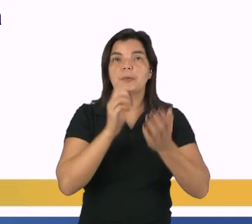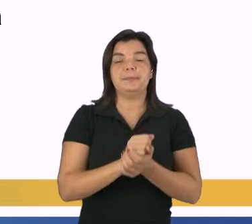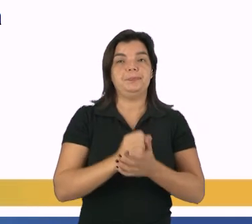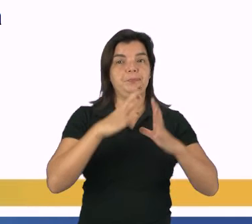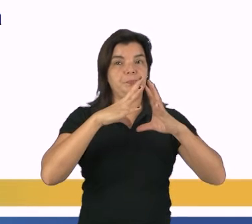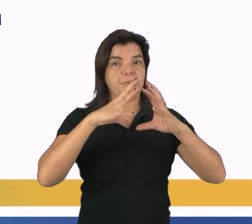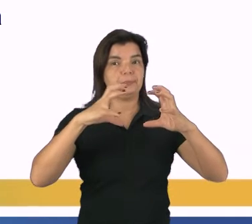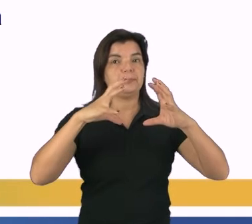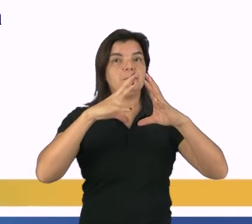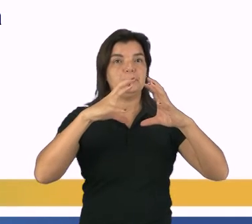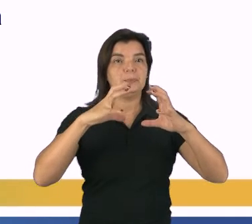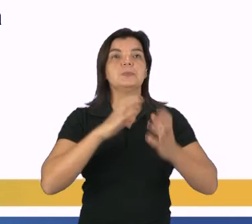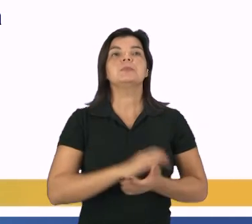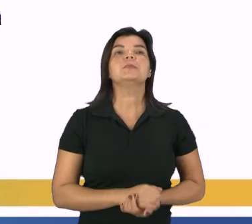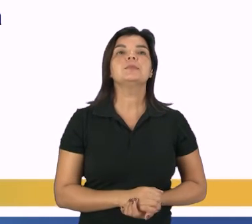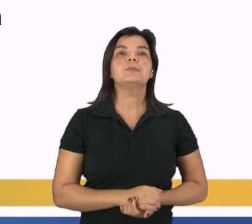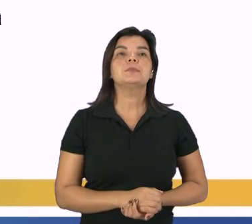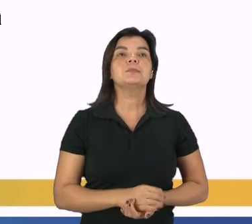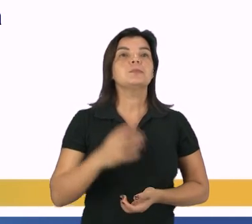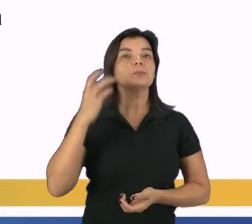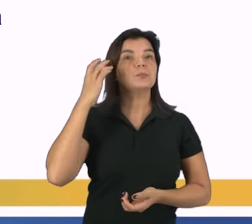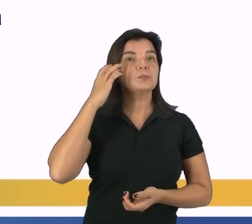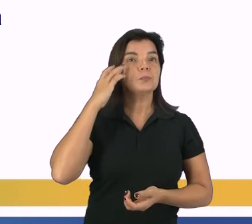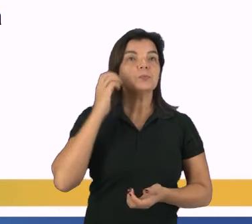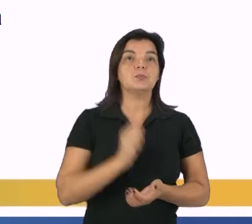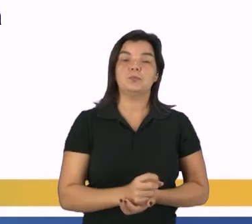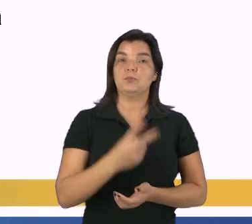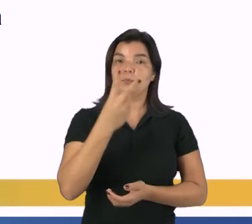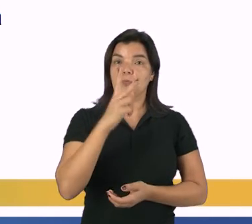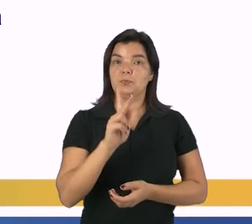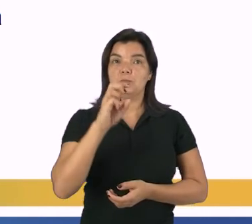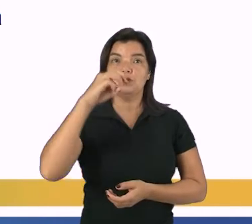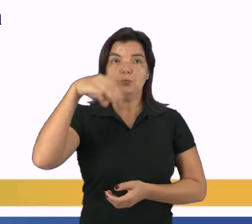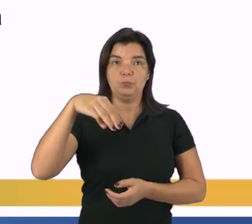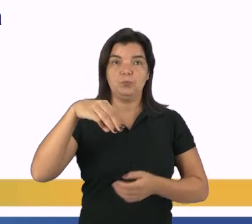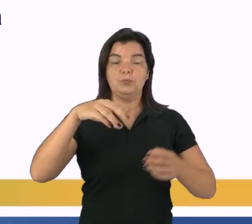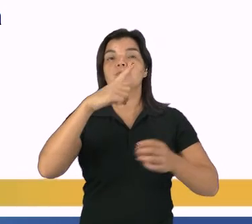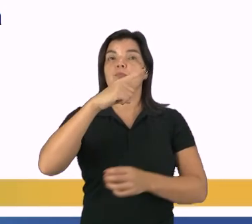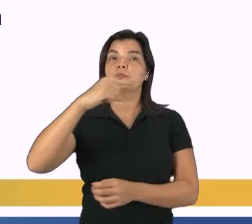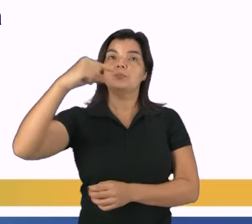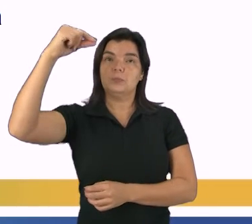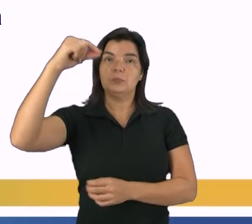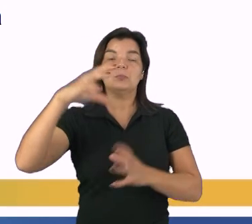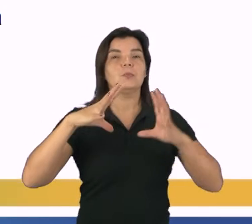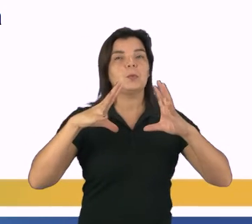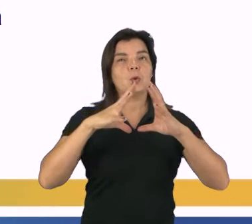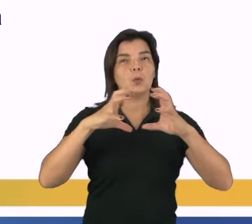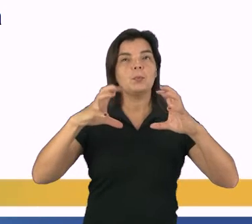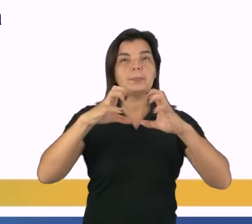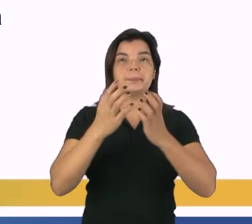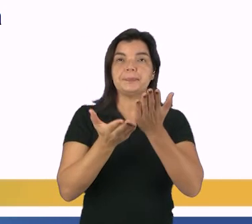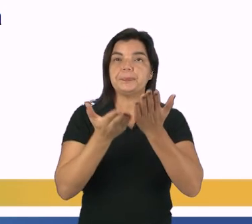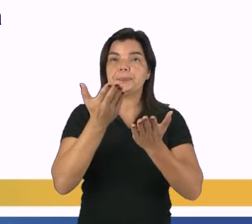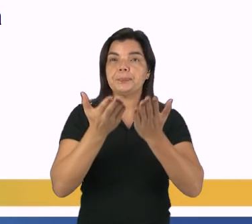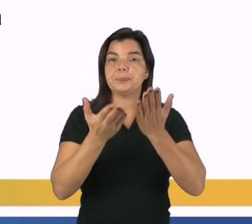uma força repulsiva sobre as partículas de poeira carregada, também negativamente. Por outro